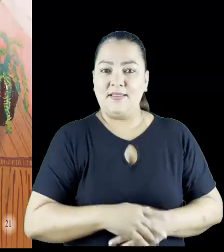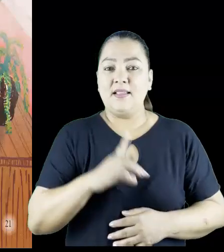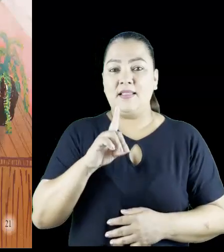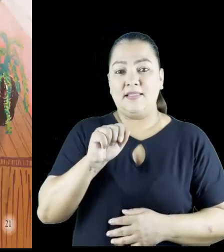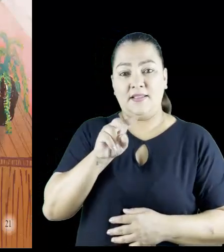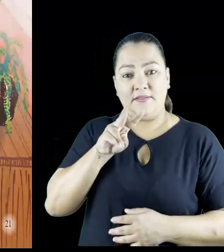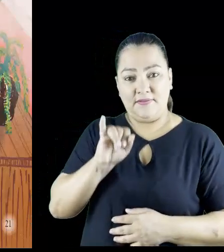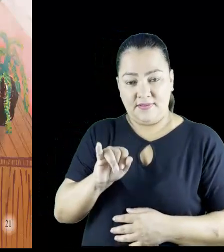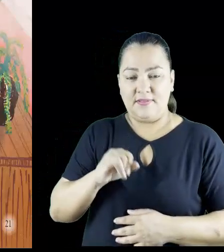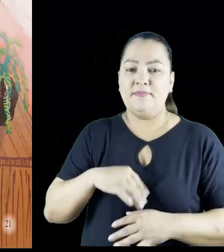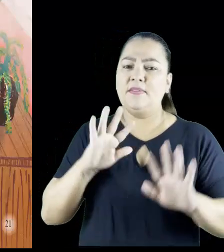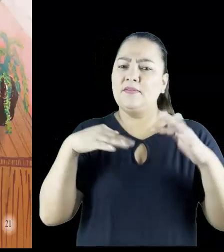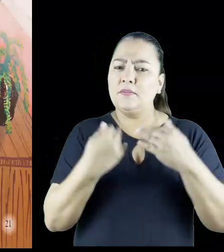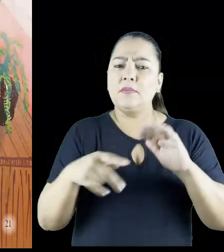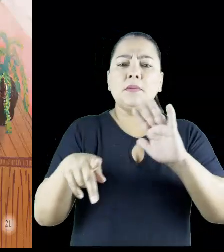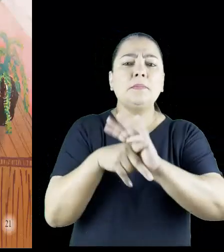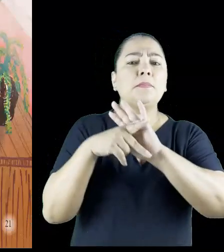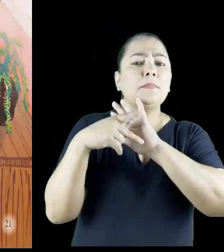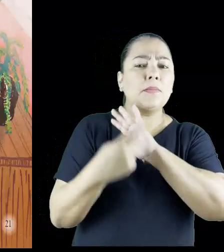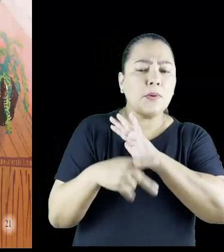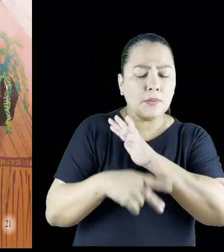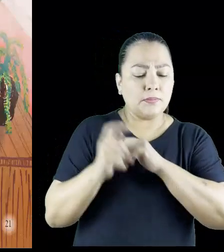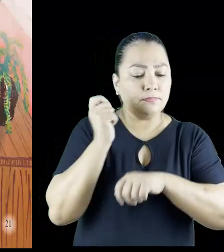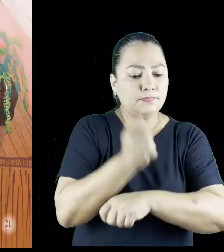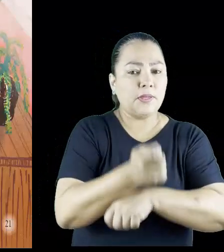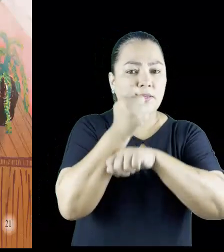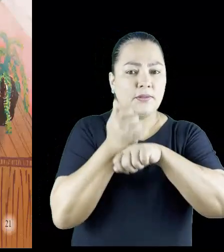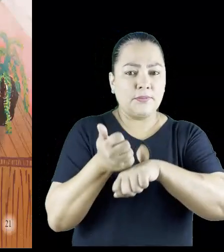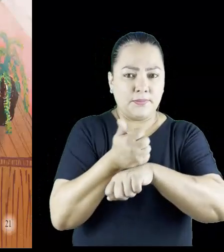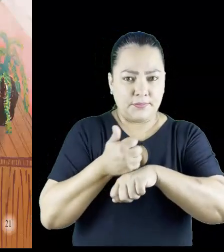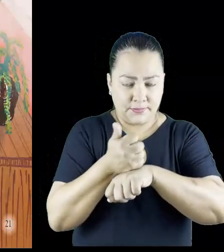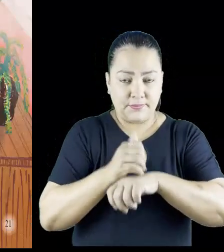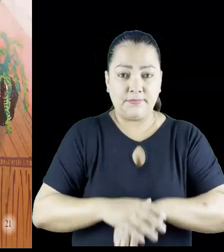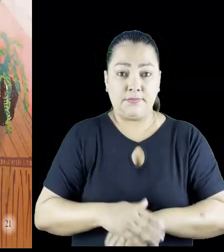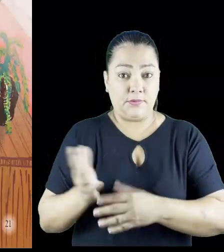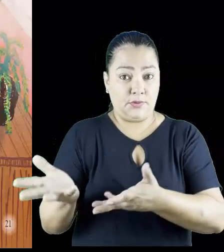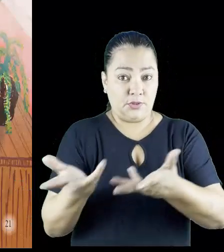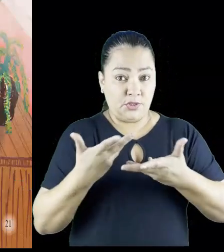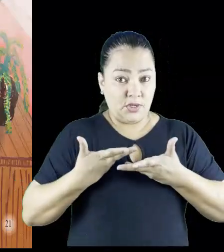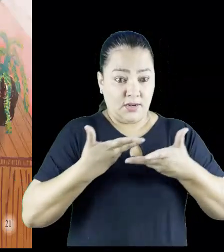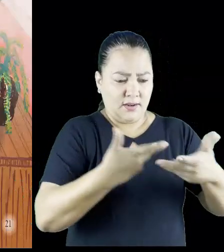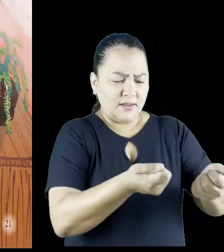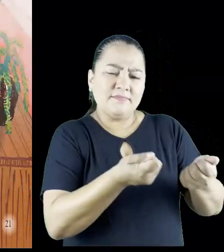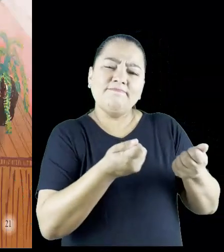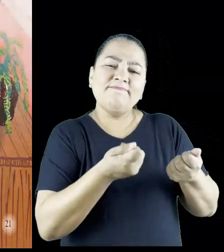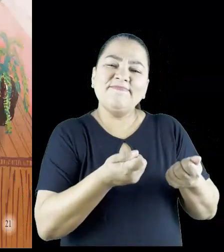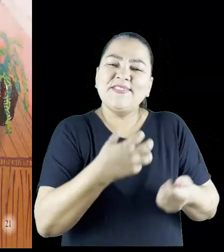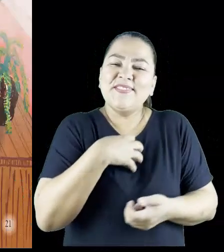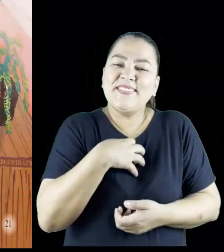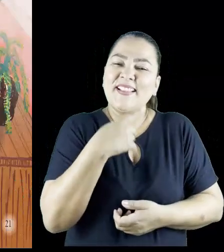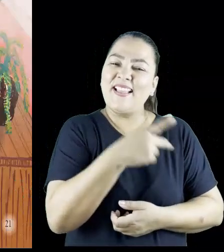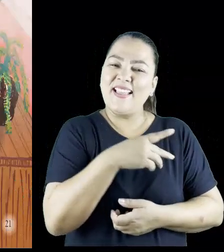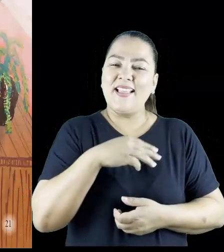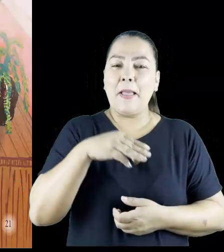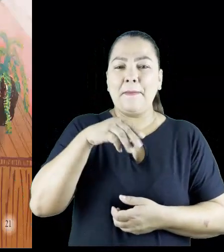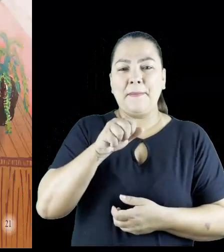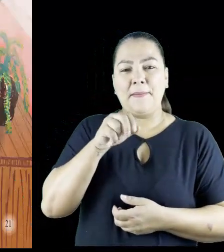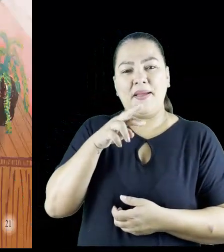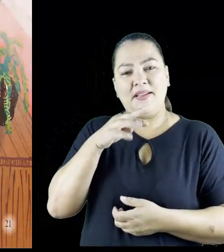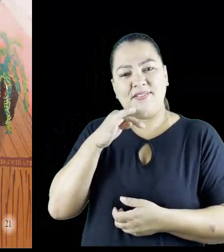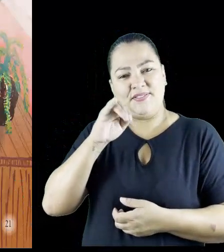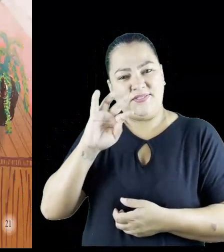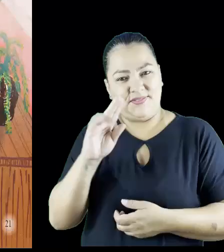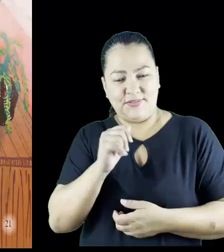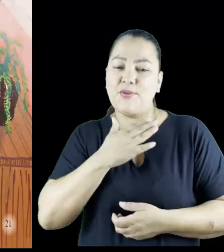seu Davi, família tradicional de pescadores do Canto da Praia. Chegamos sendo recebidos do jeitinho que a Dona